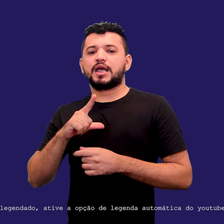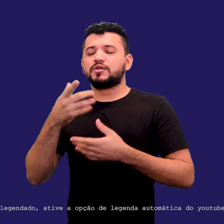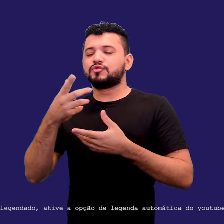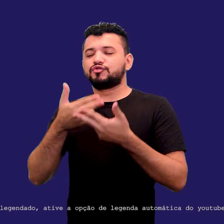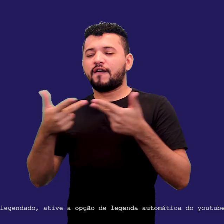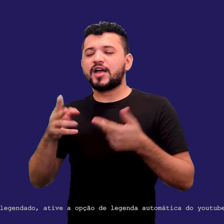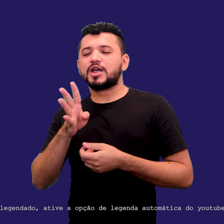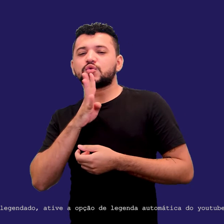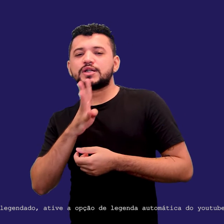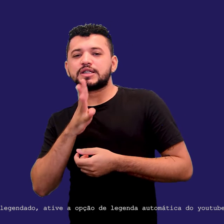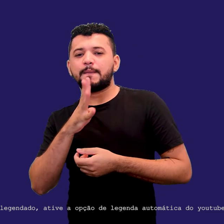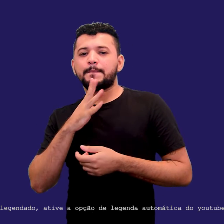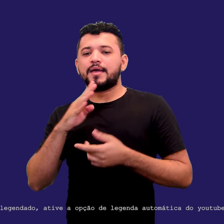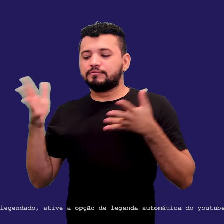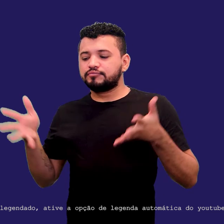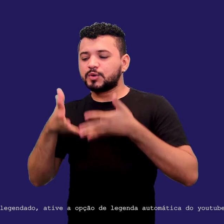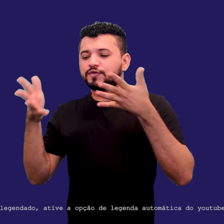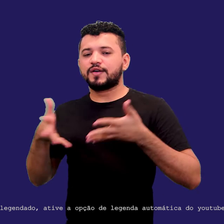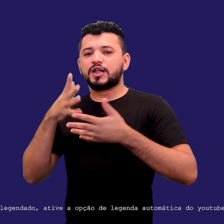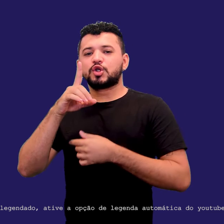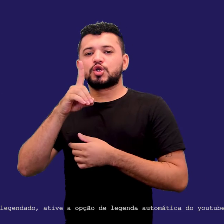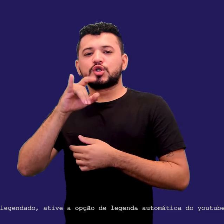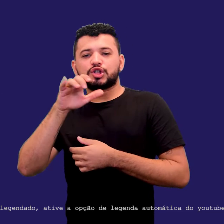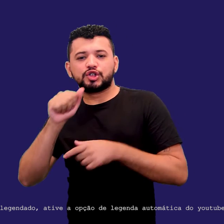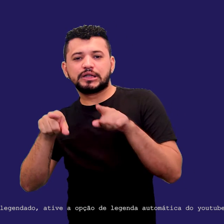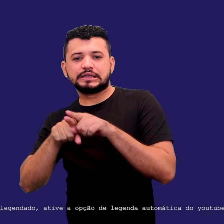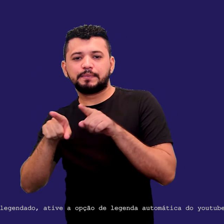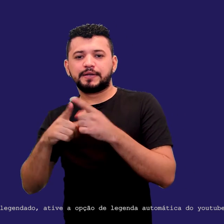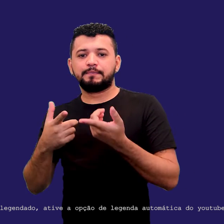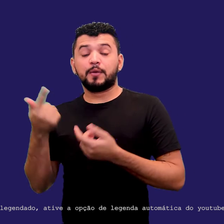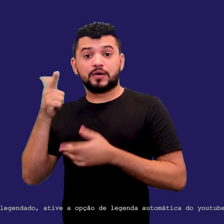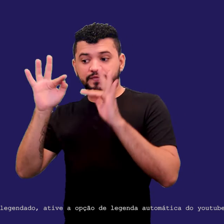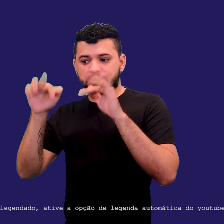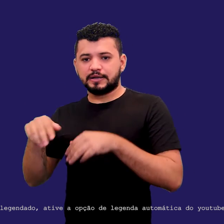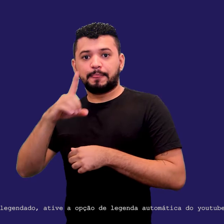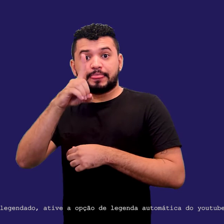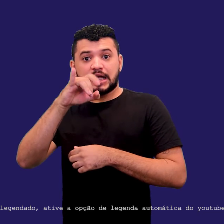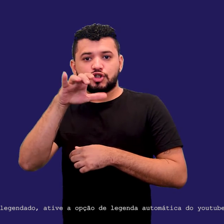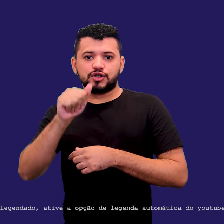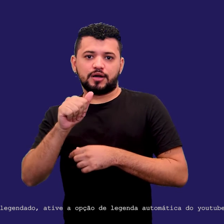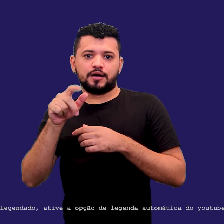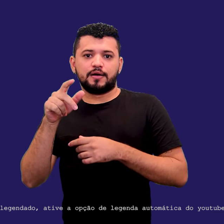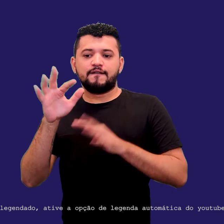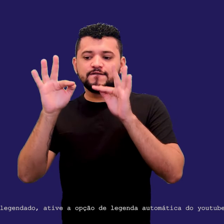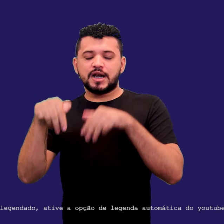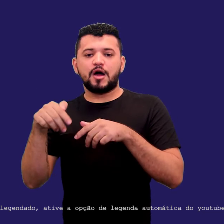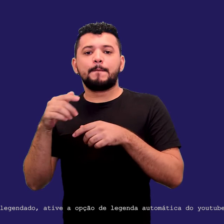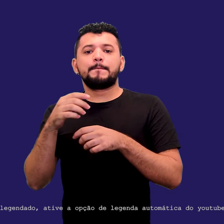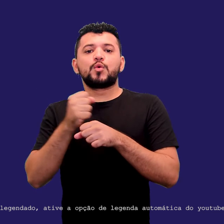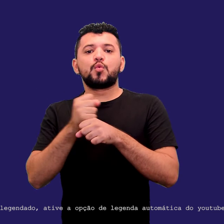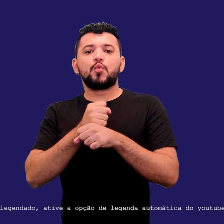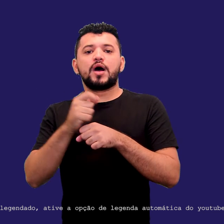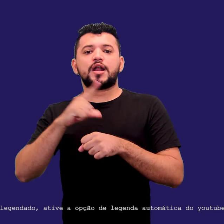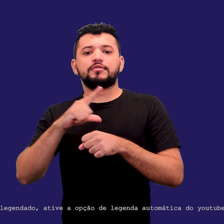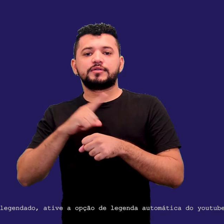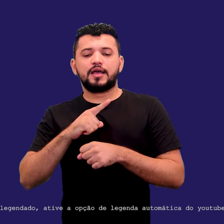extremamente motivador, inclusive. Mas pra gente encerrar, assim, aquela dica final, pra que esse ano seja um ano produtivo, que as pessoas